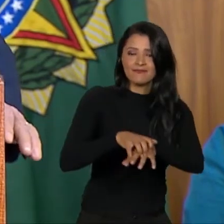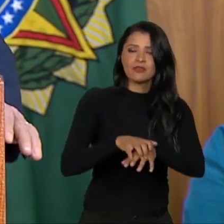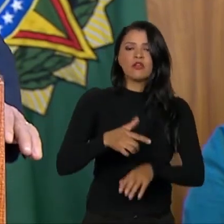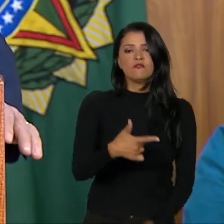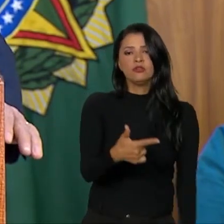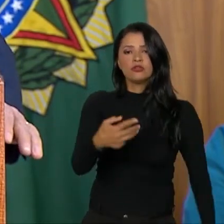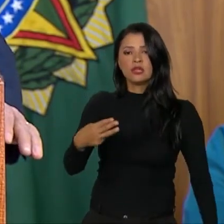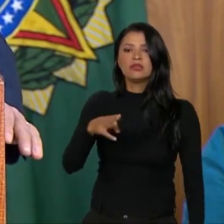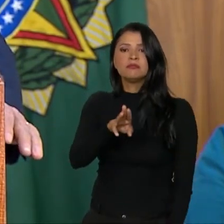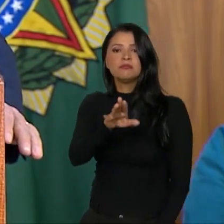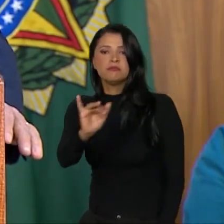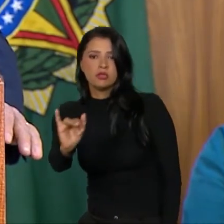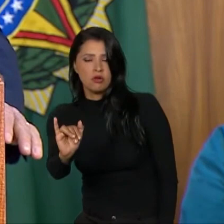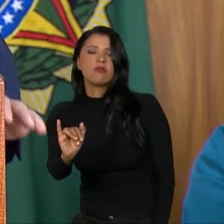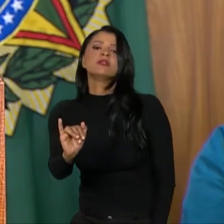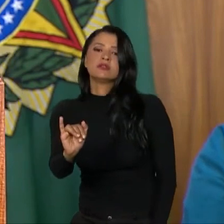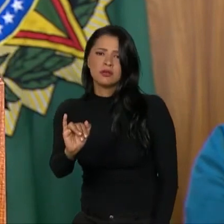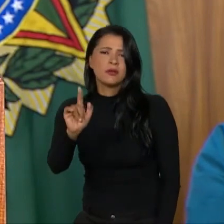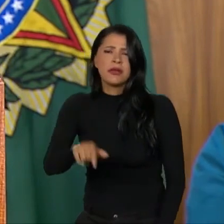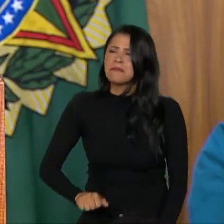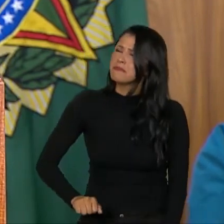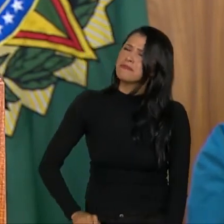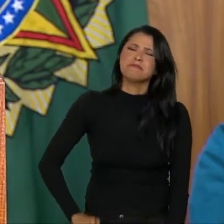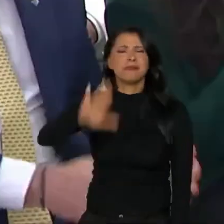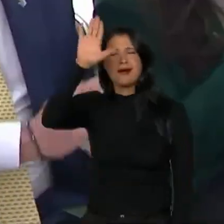23 bilhões,